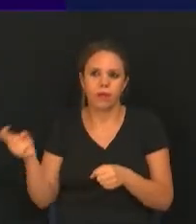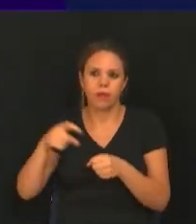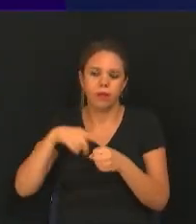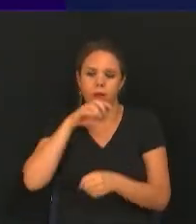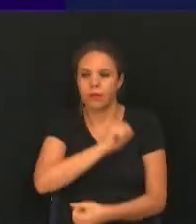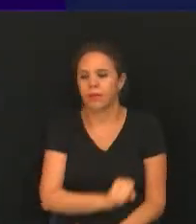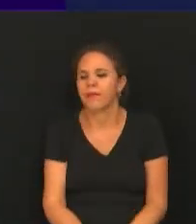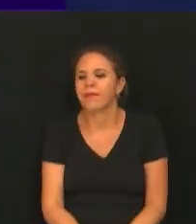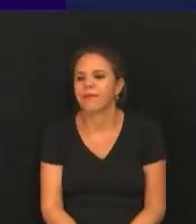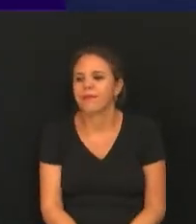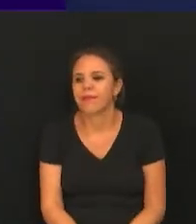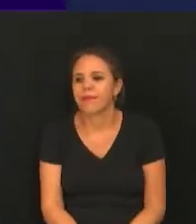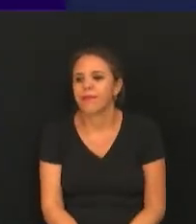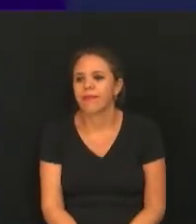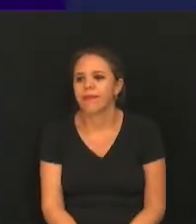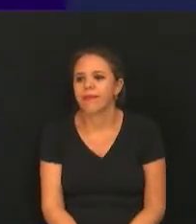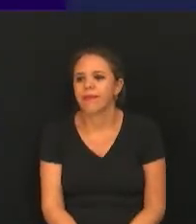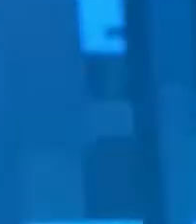volta em instantes.